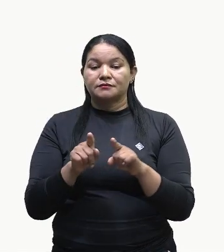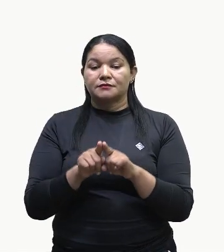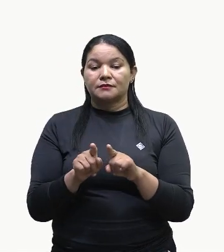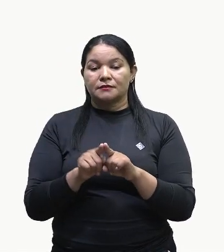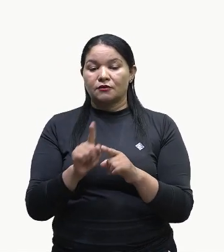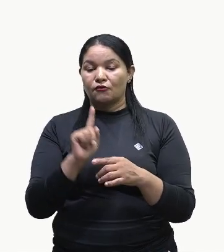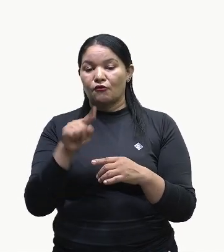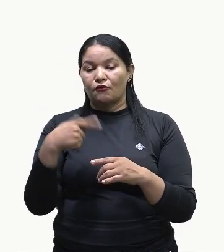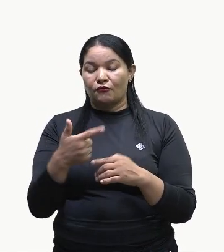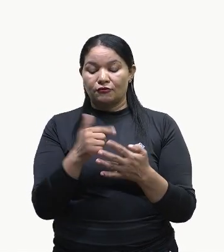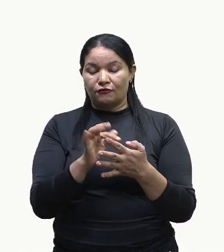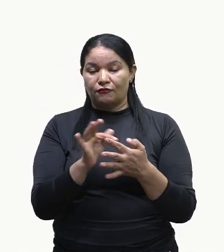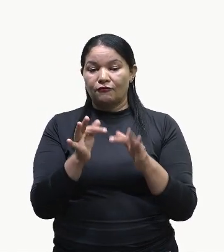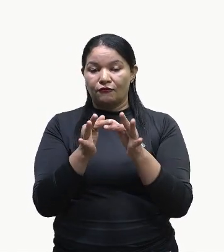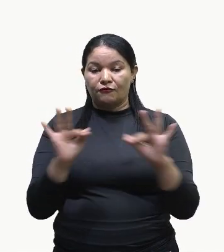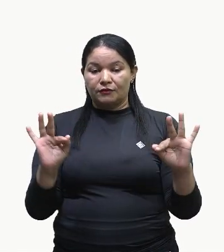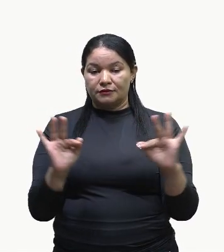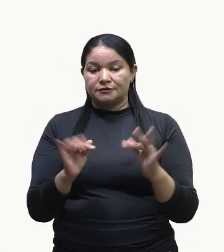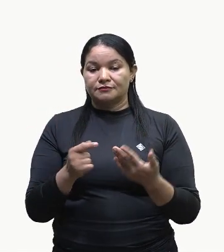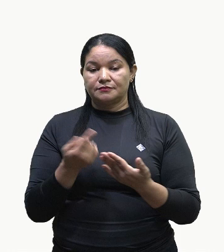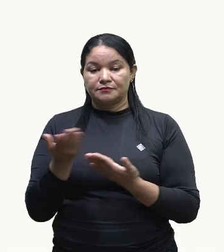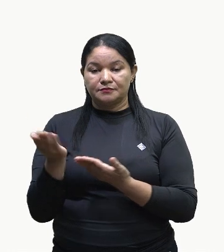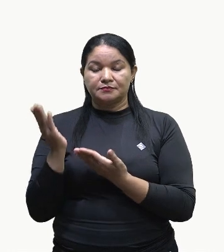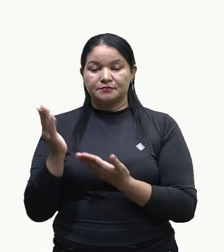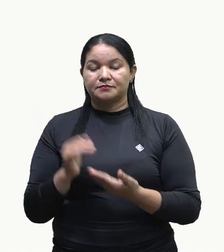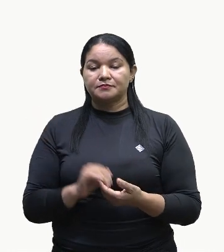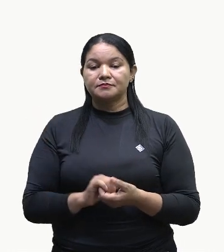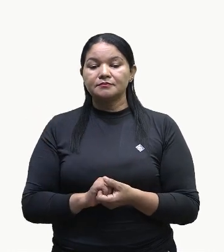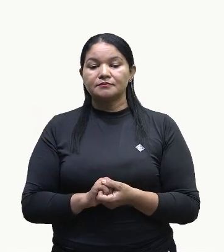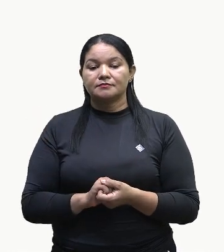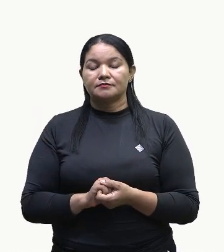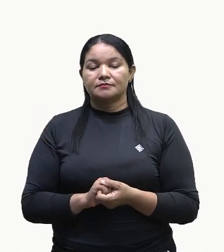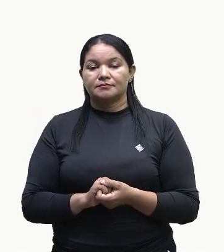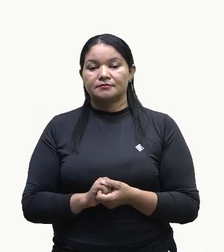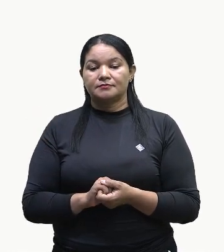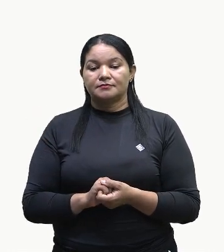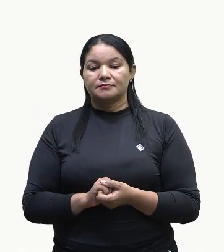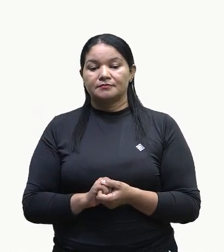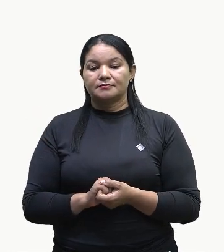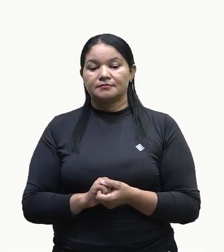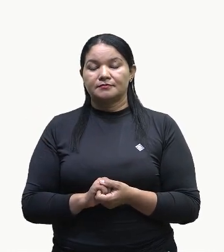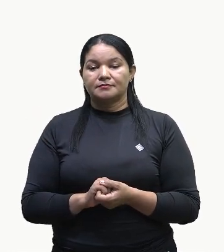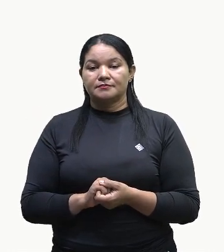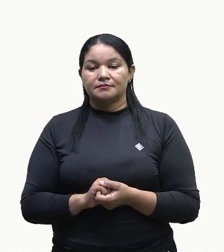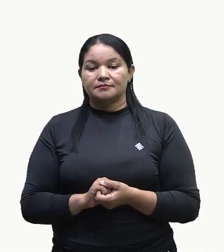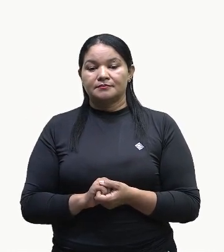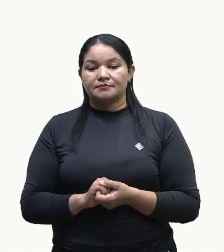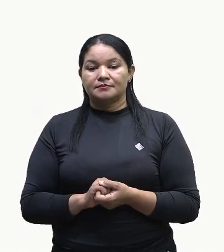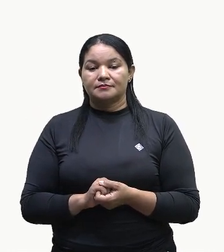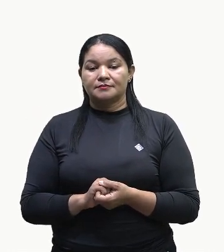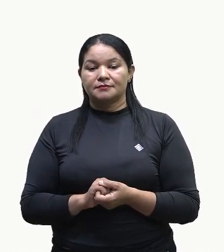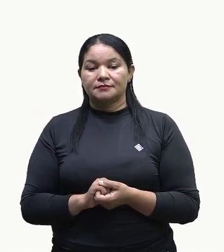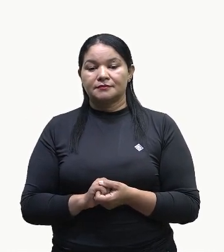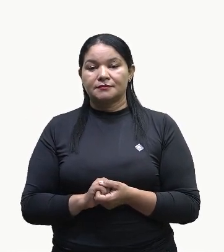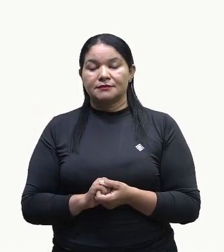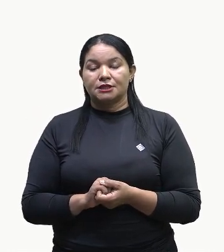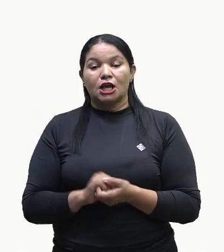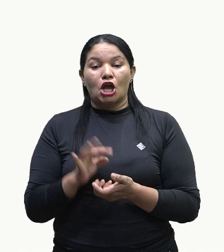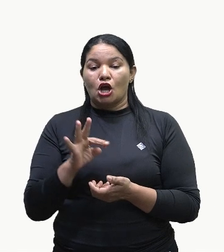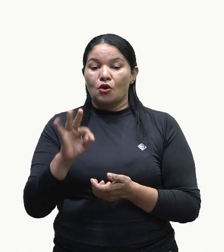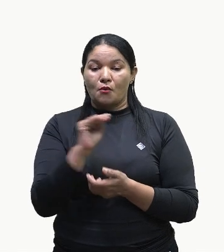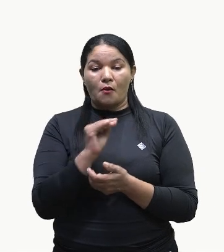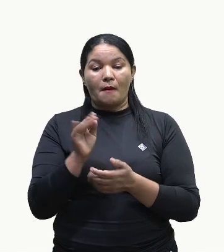los rios de Amazonas se dá também através de la piragua. Então, toda essa